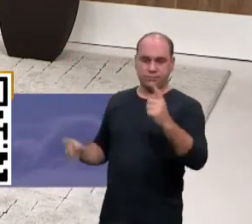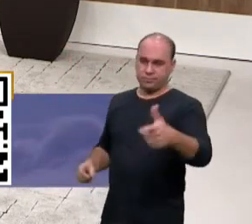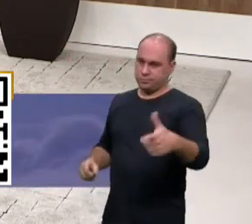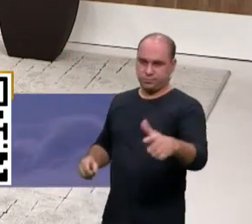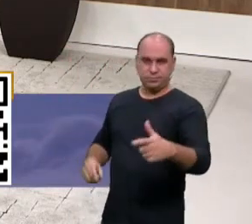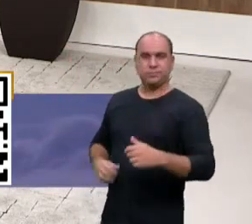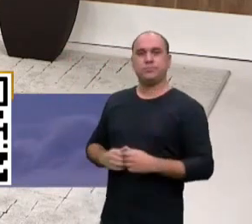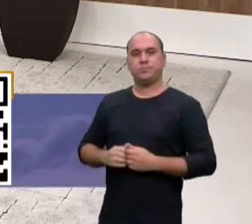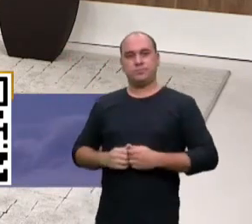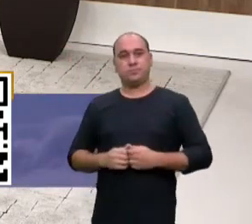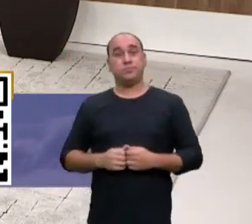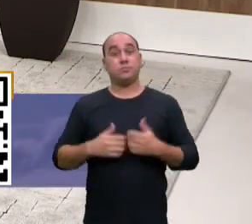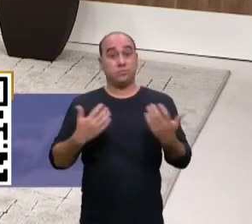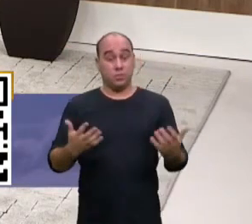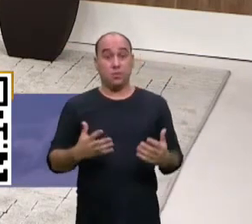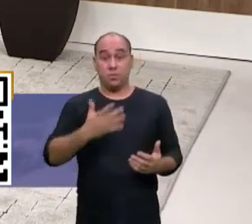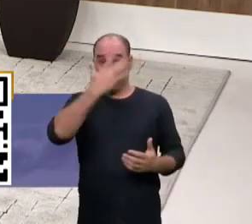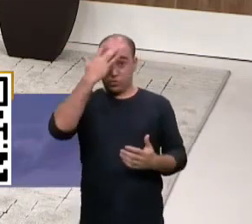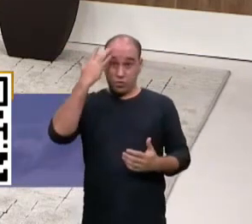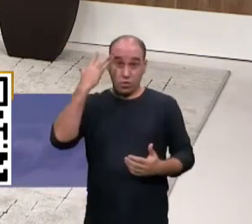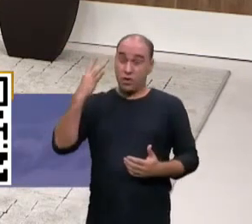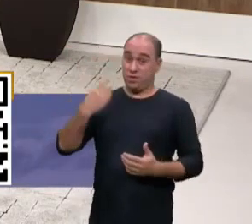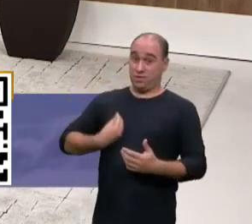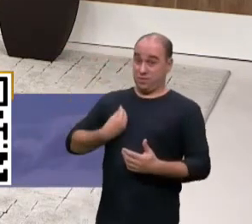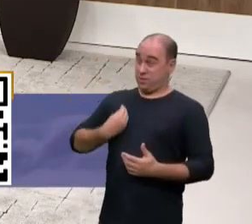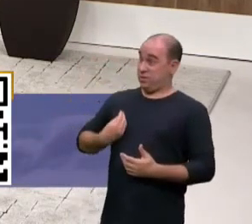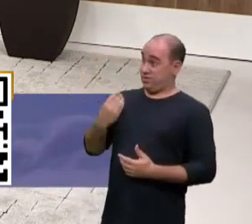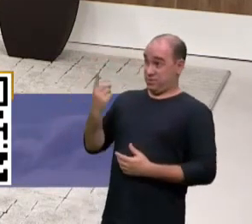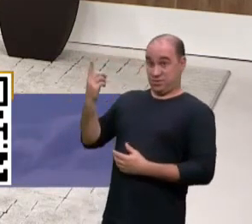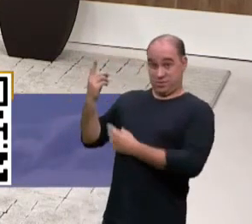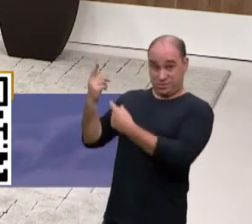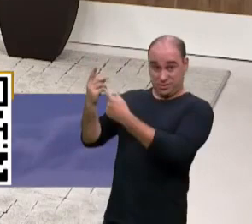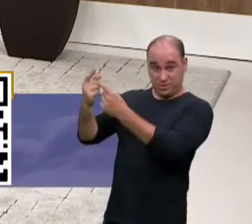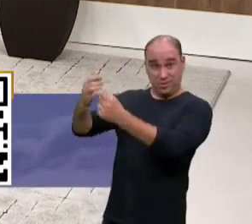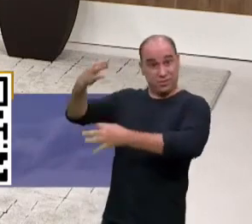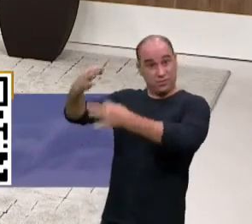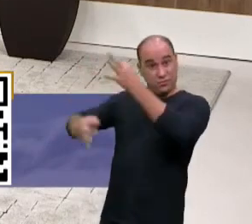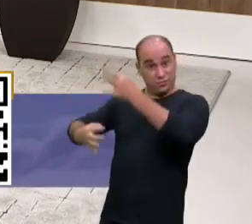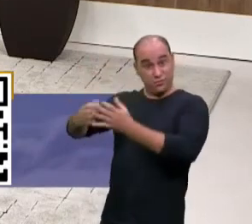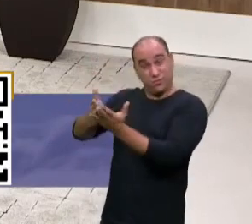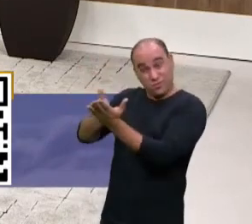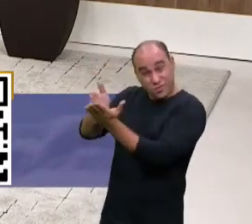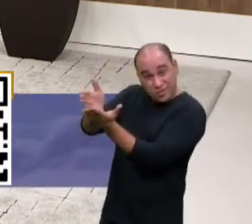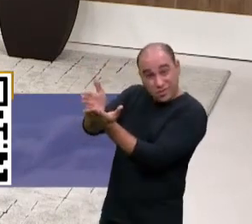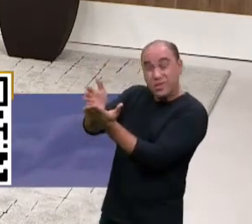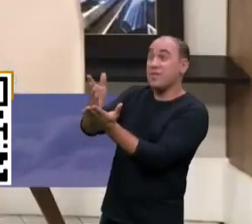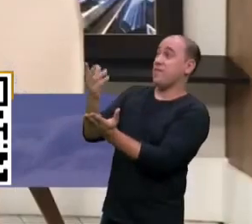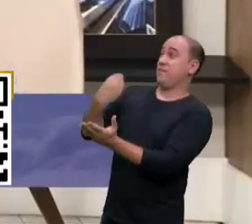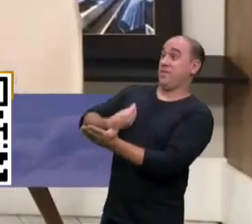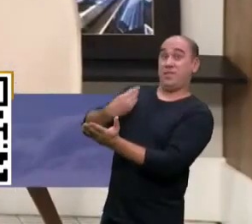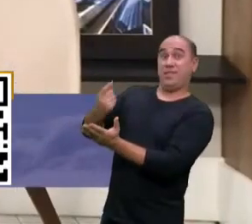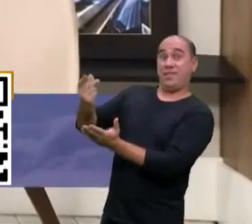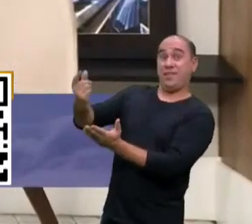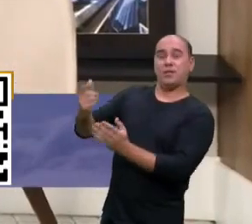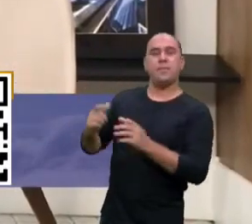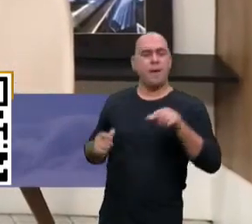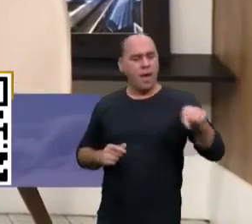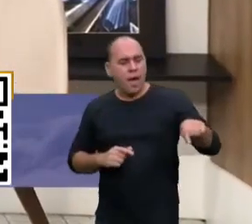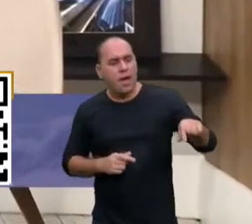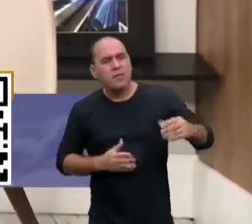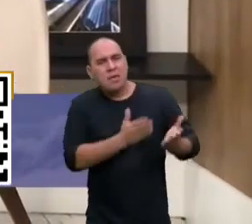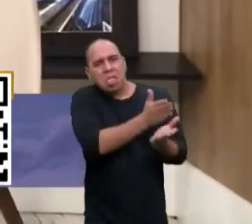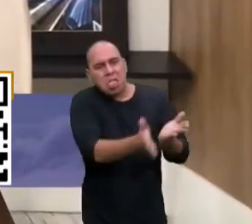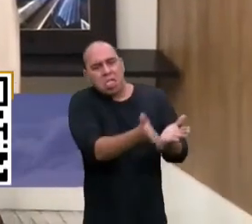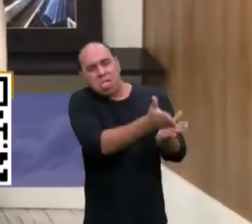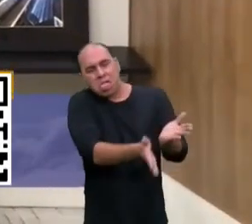e destruídos para sempre e os justos terão a vida eterna a Claro e se